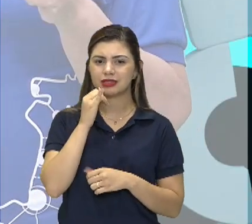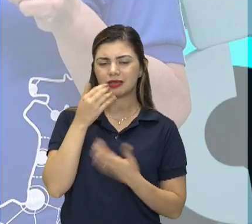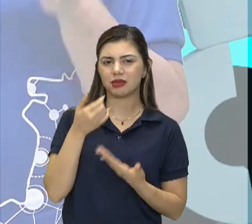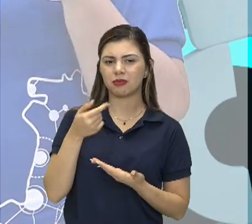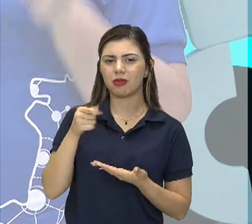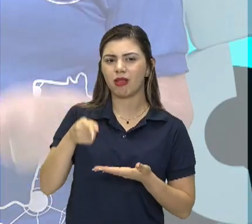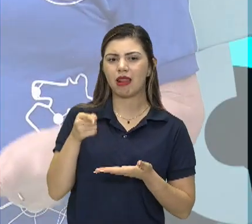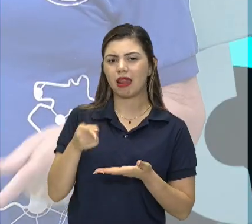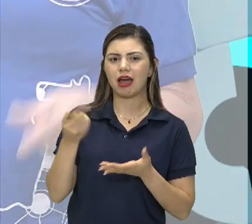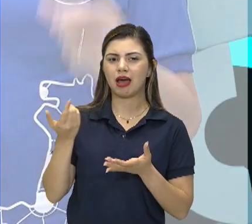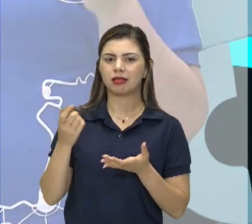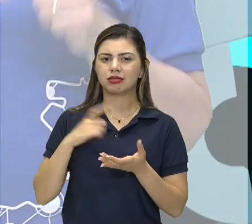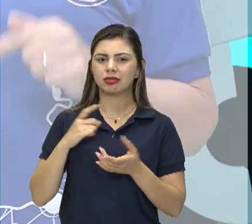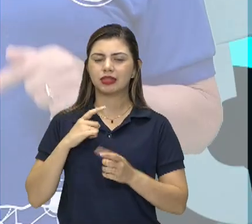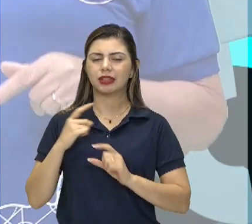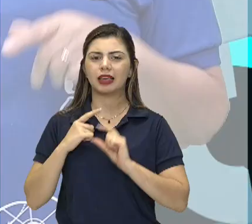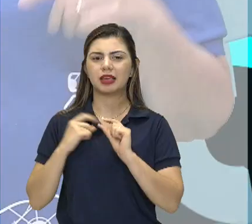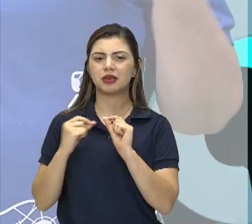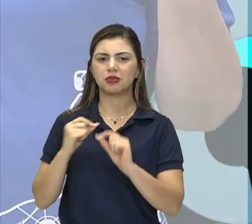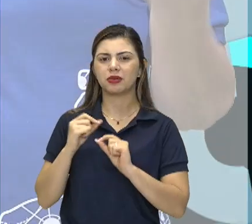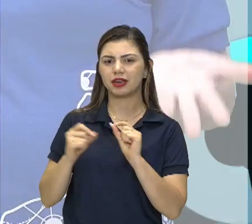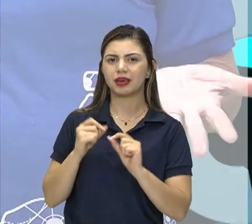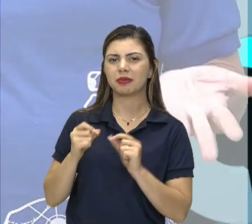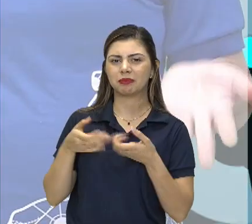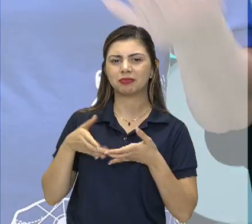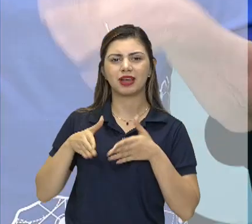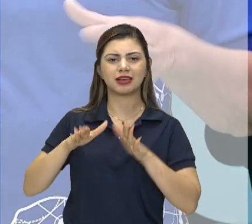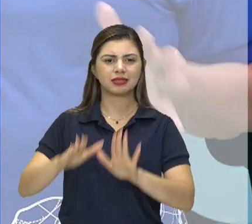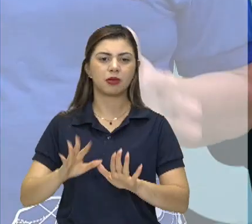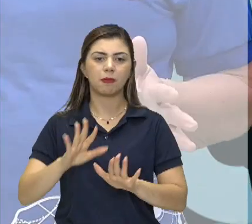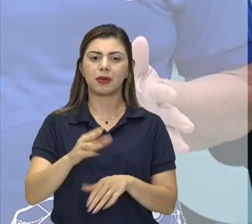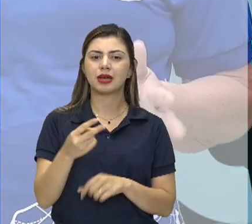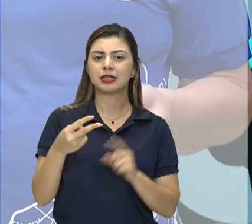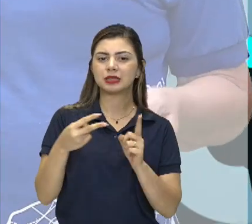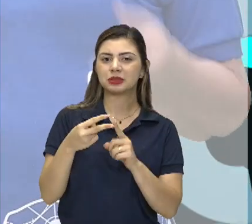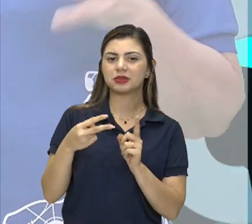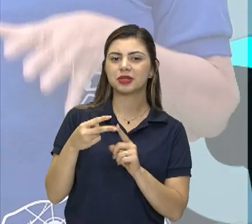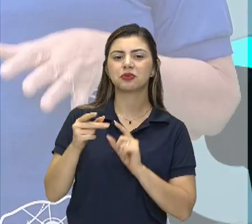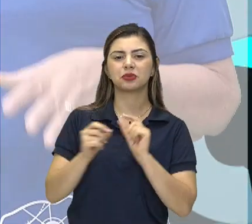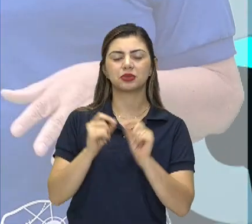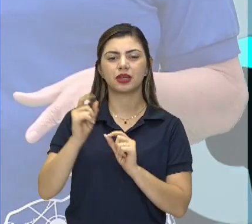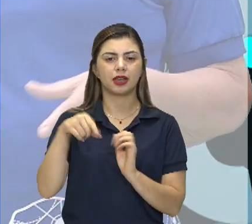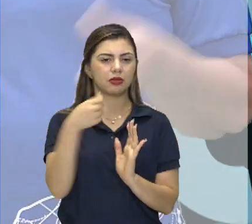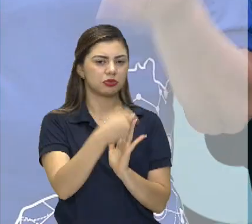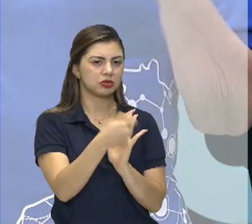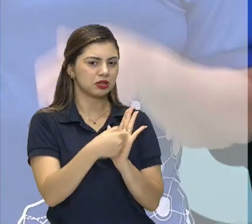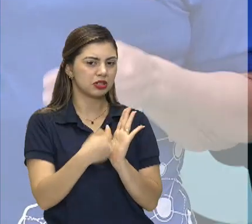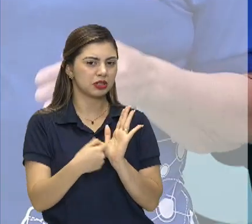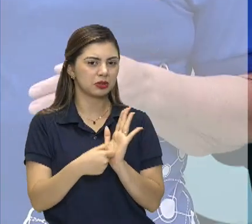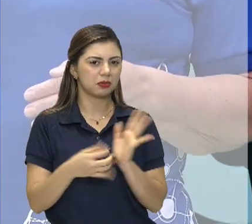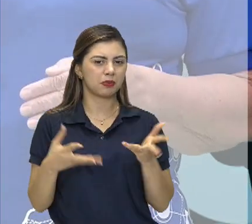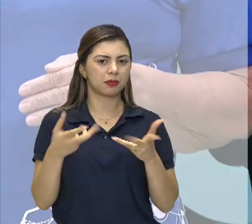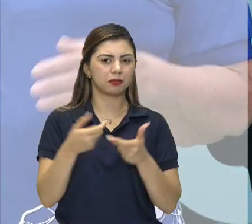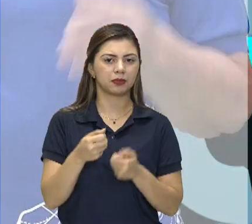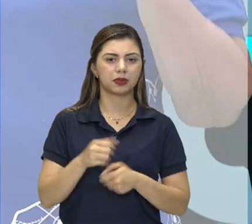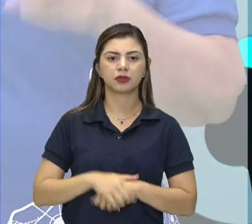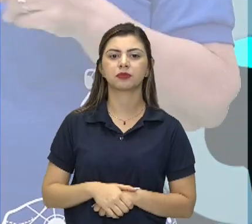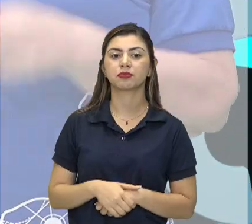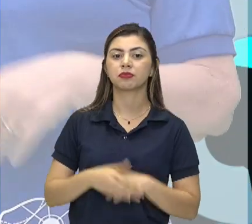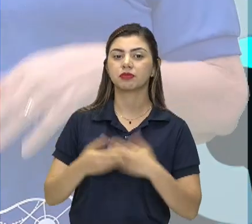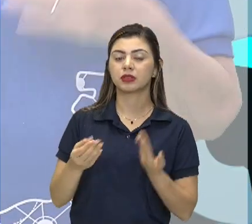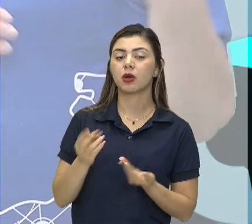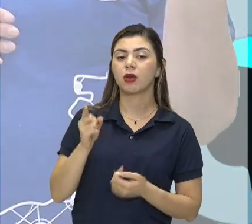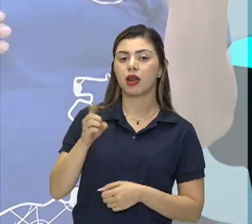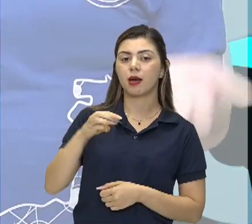é que o escrito ficaria assim mais galante e mais novo. Moisés,